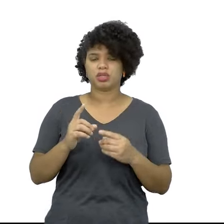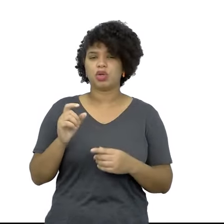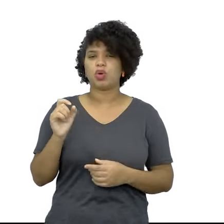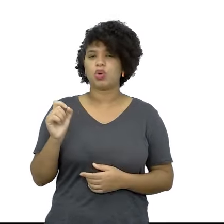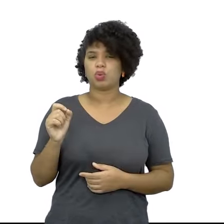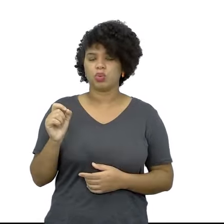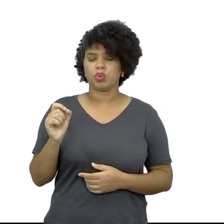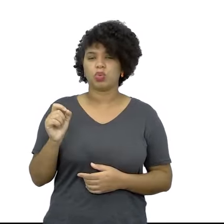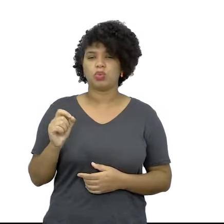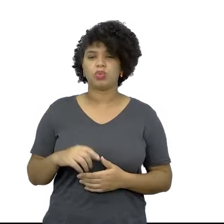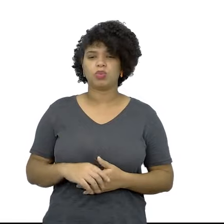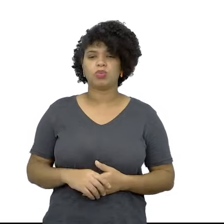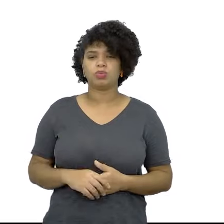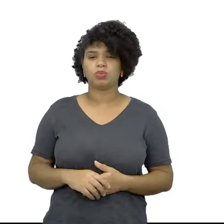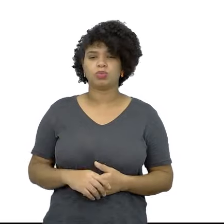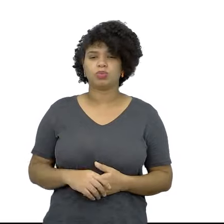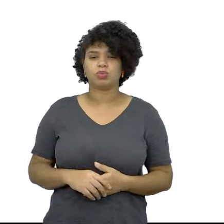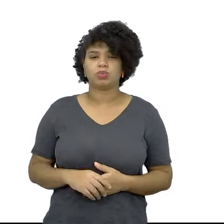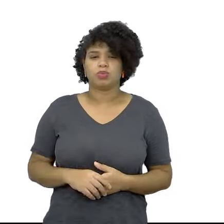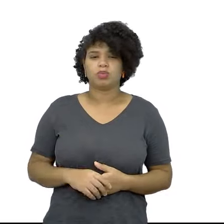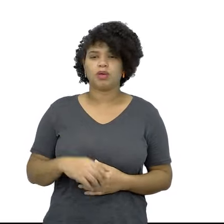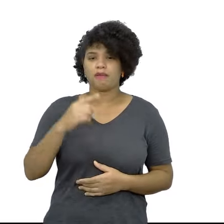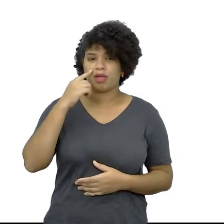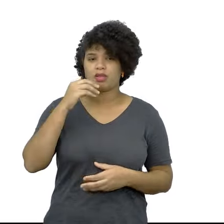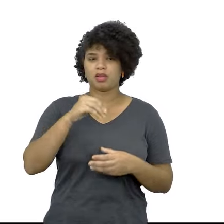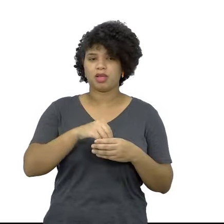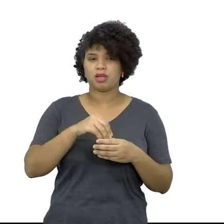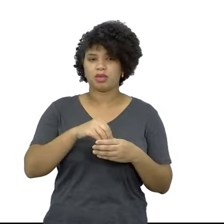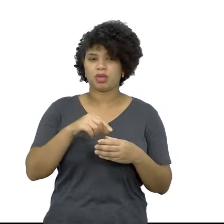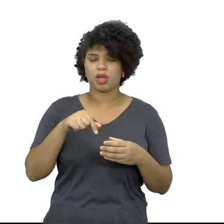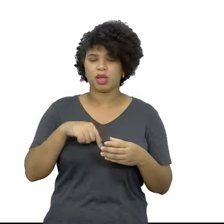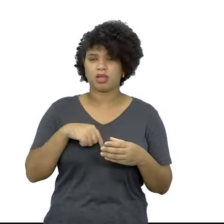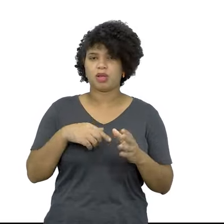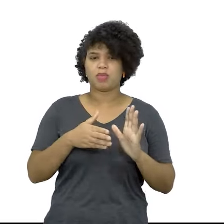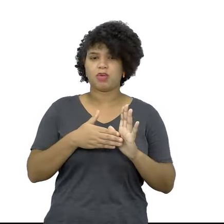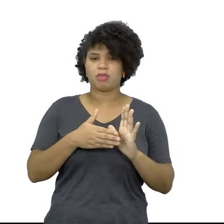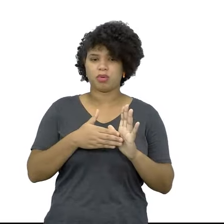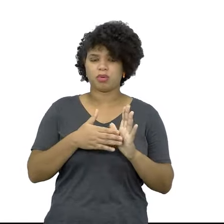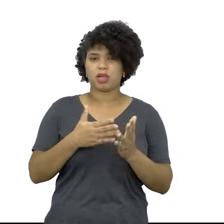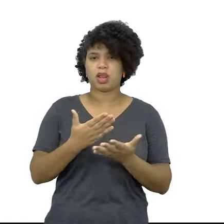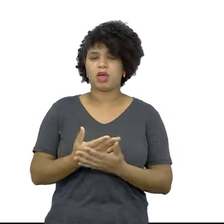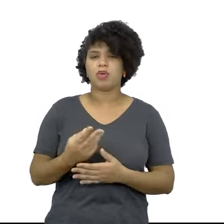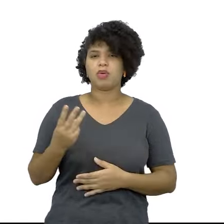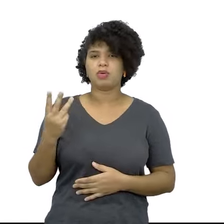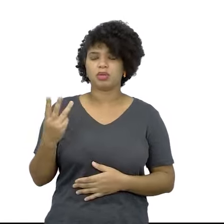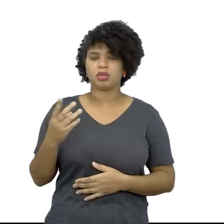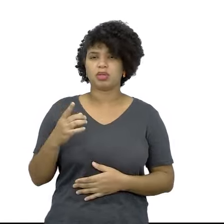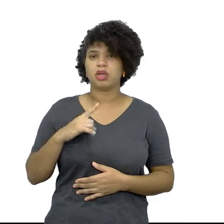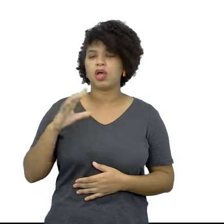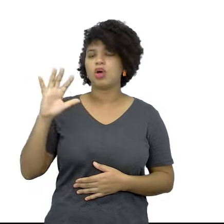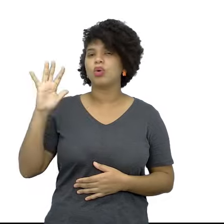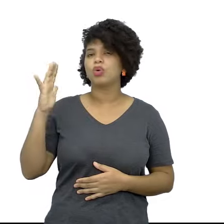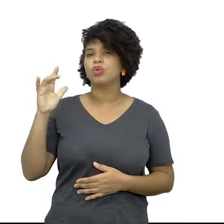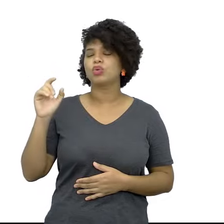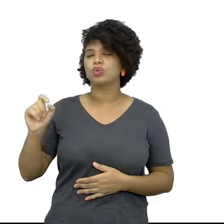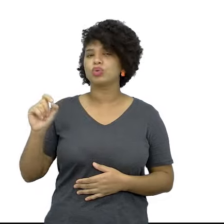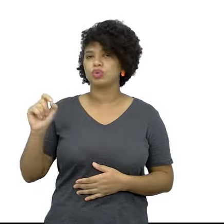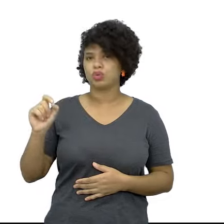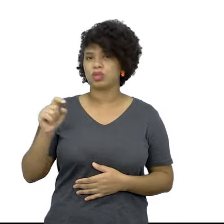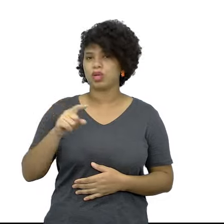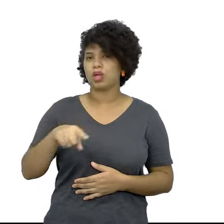traz, aí dentro da proposta da aula 3, uma situação que